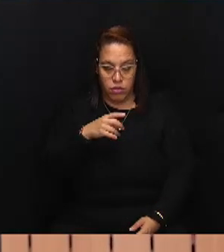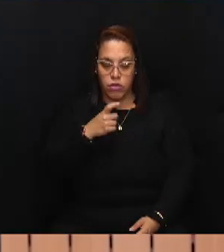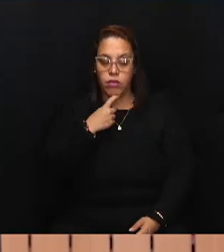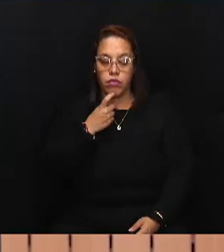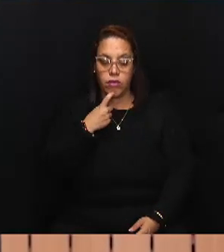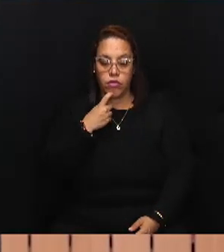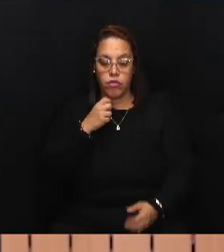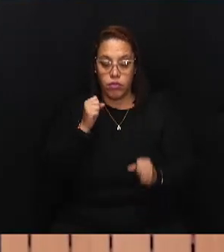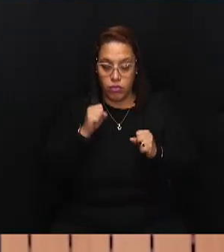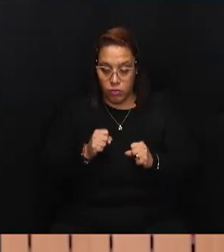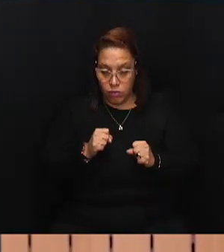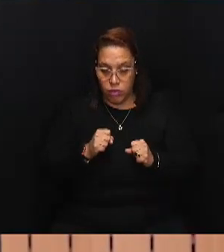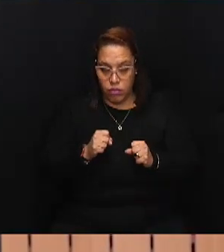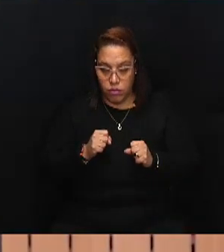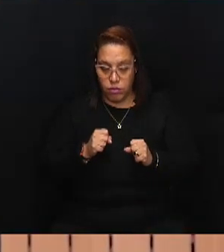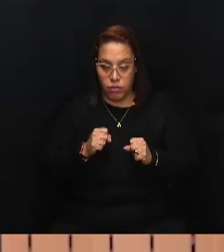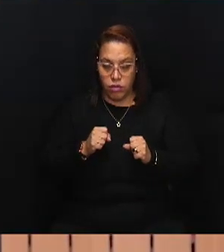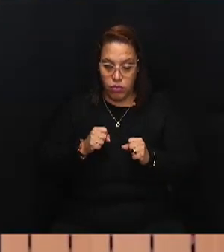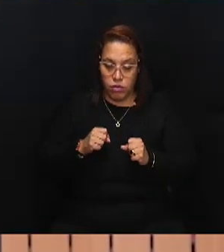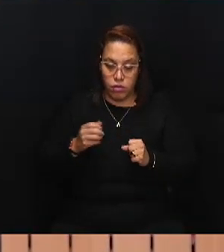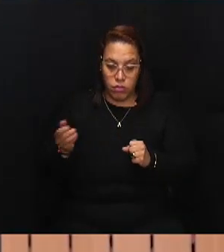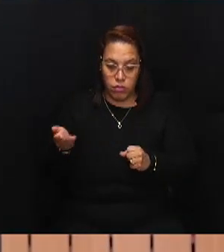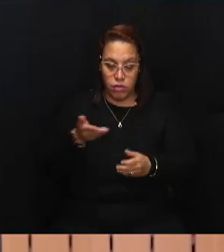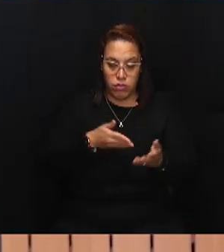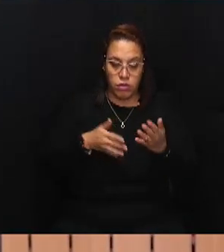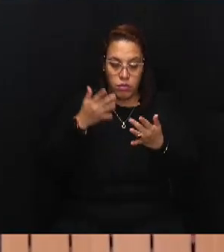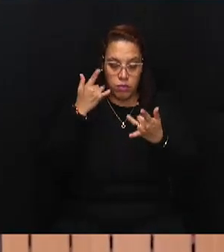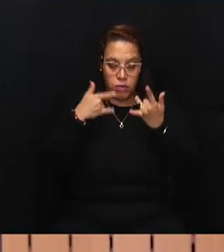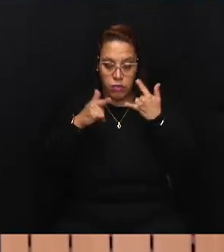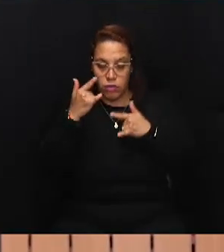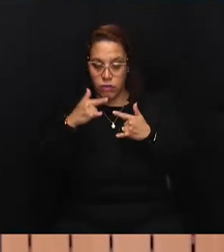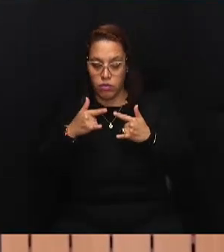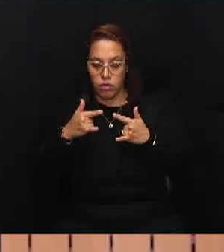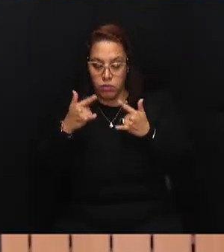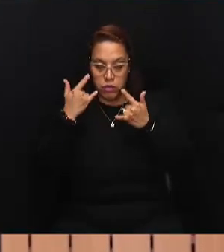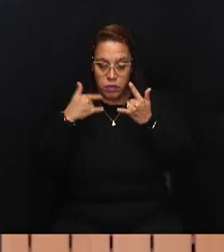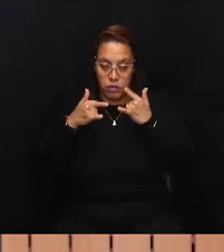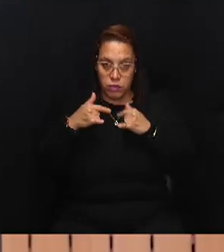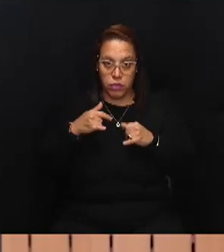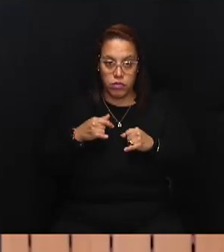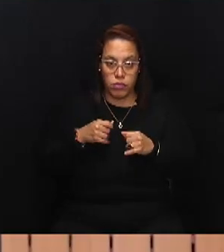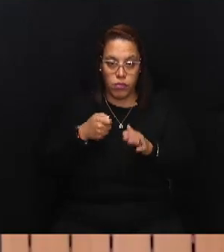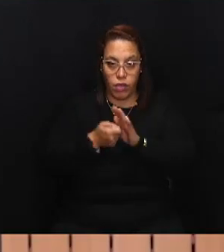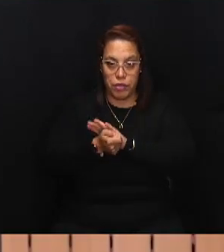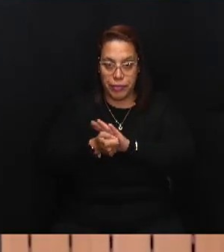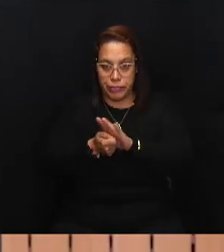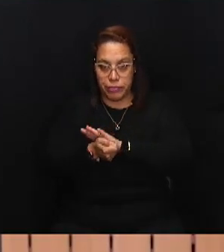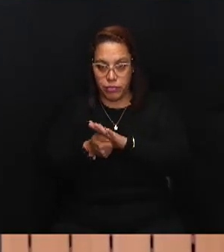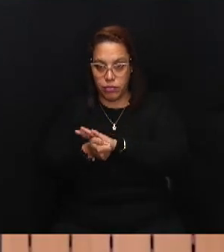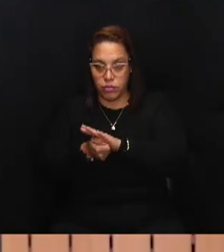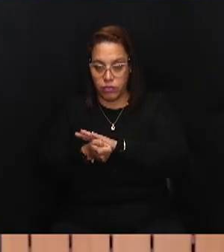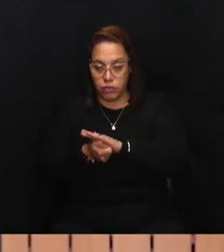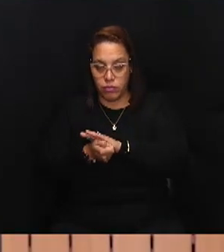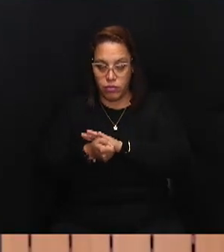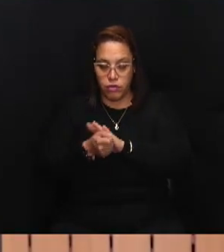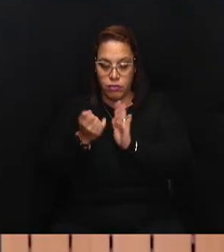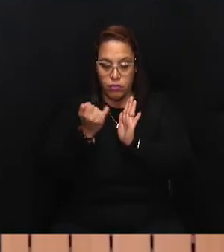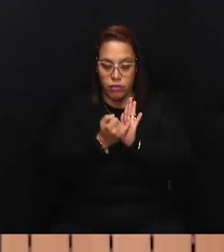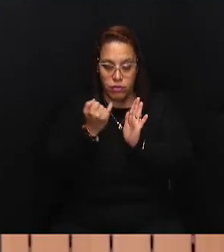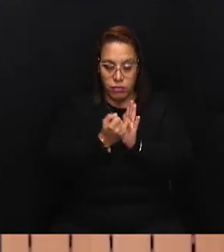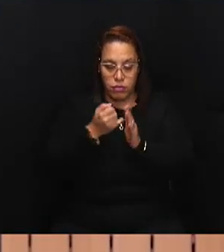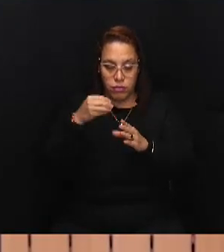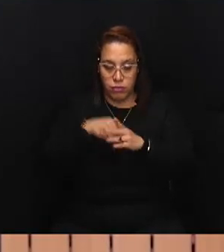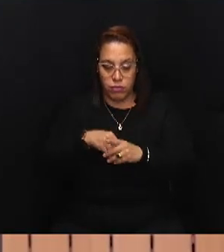para que a gente possa atrair mais empresas para que possam também estar investindo o seu imposto de renda dentro